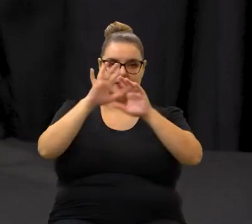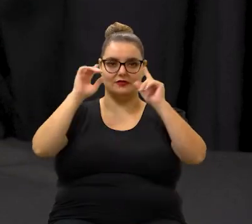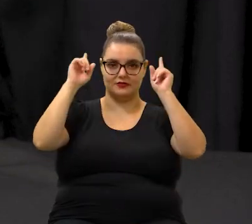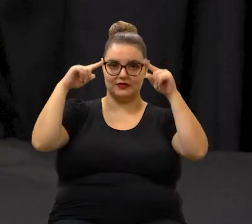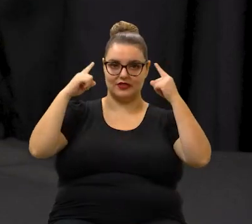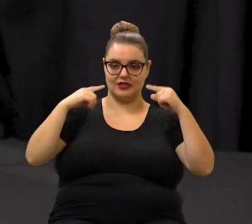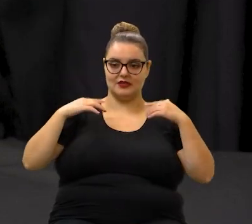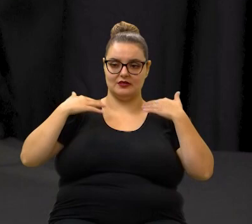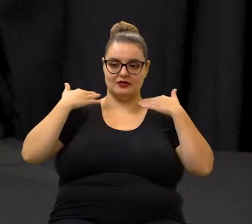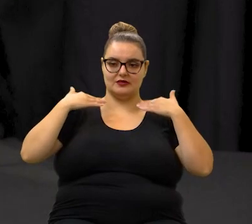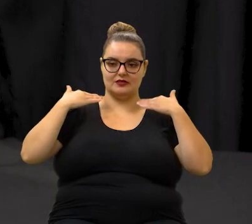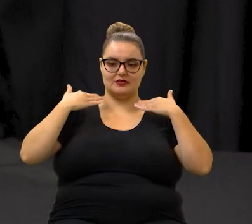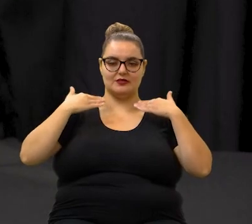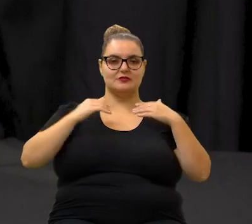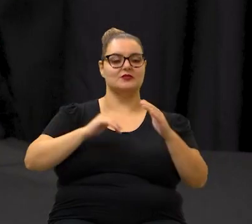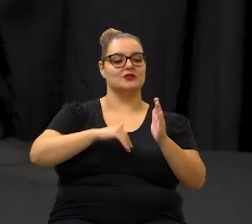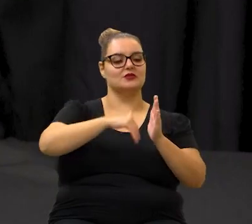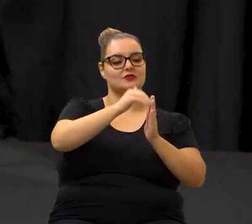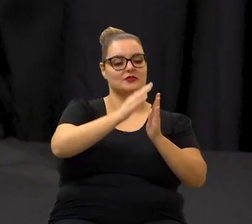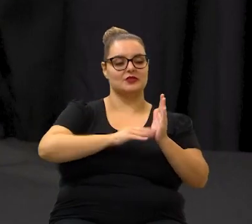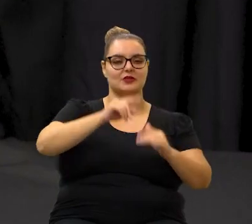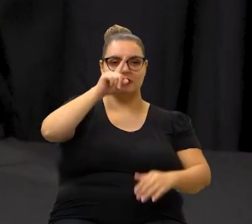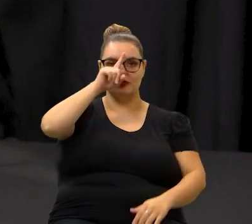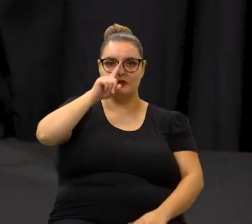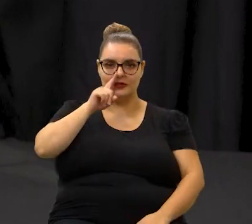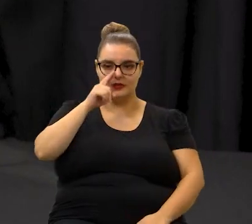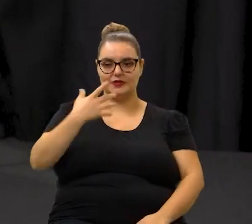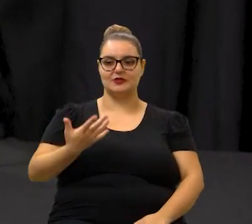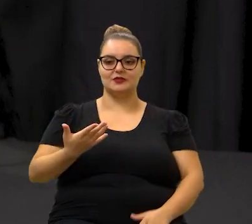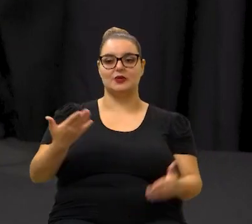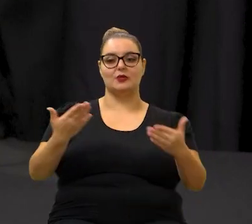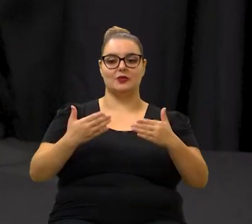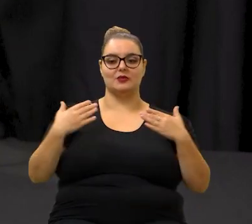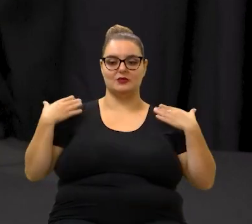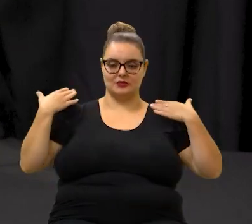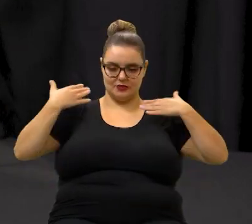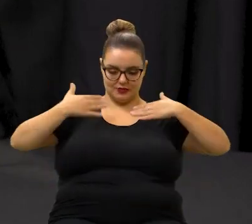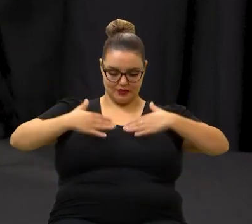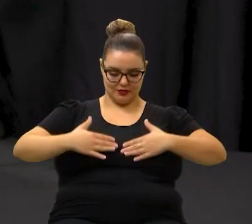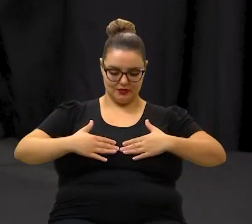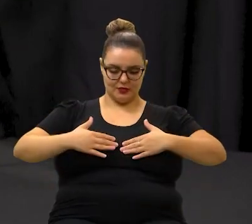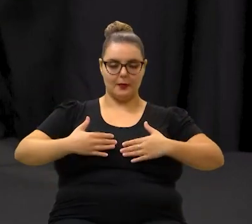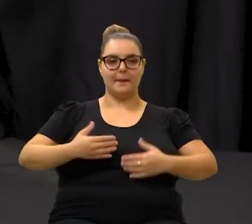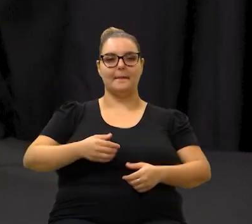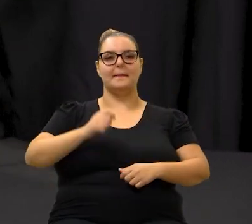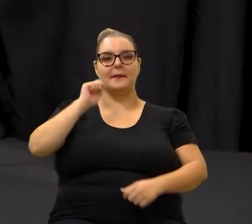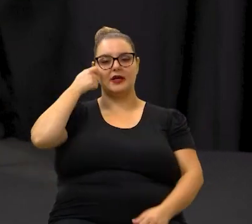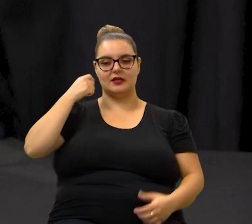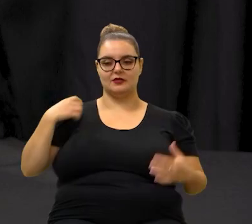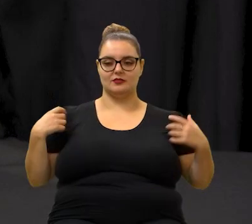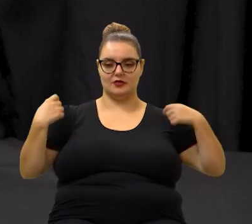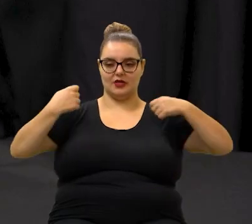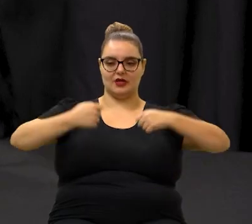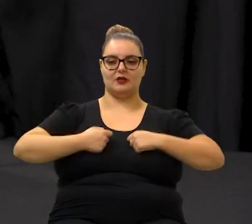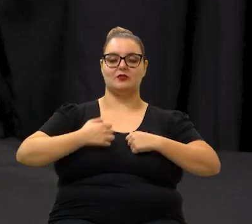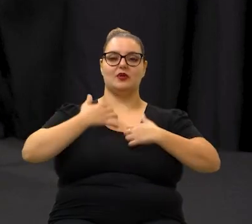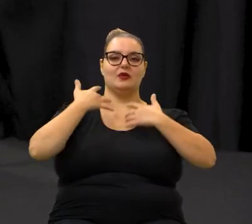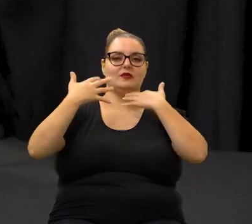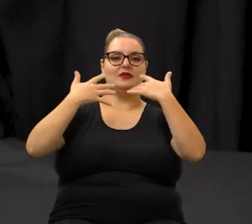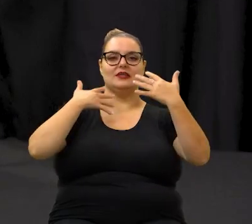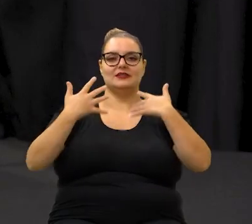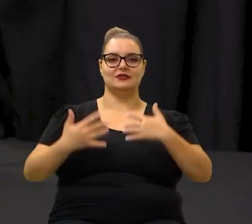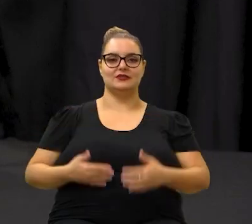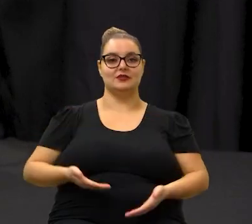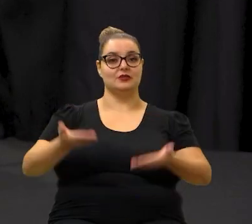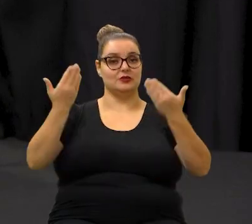cabelos cacheados um pouco acima dos ombros com mechas loiras hoje estou com macacão preto e por cima uma capa Florida ao meu